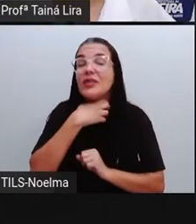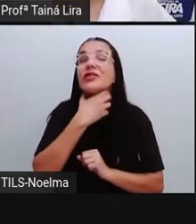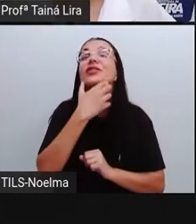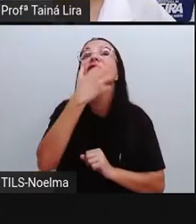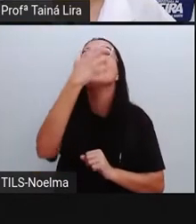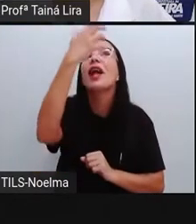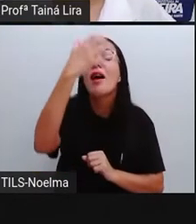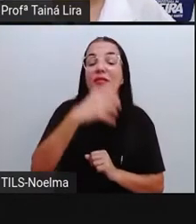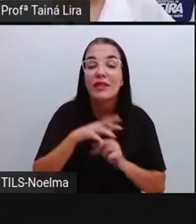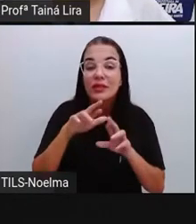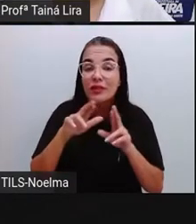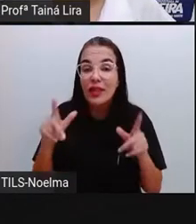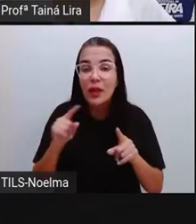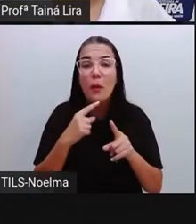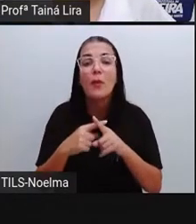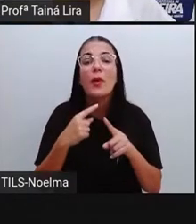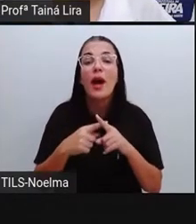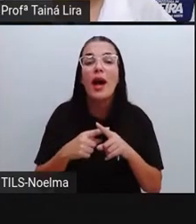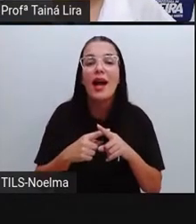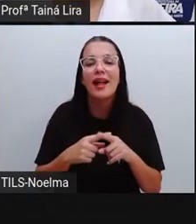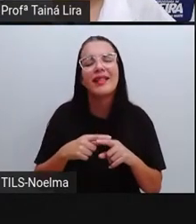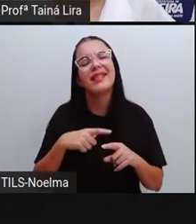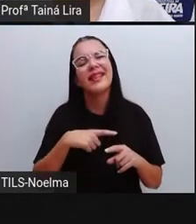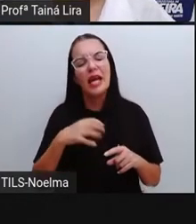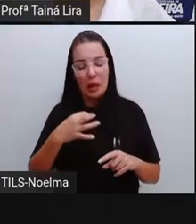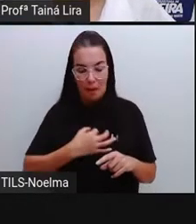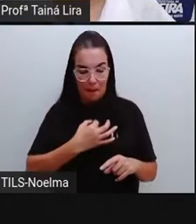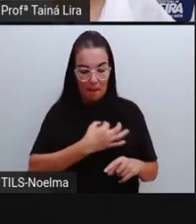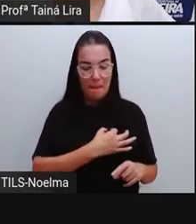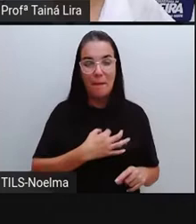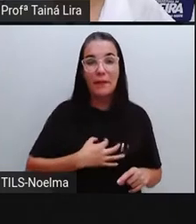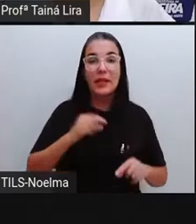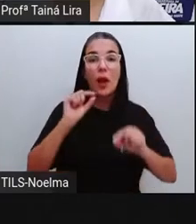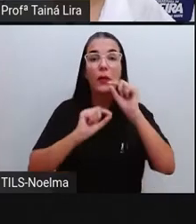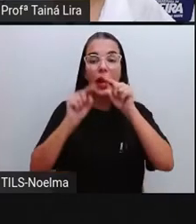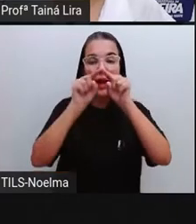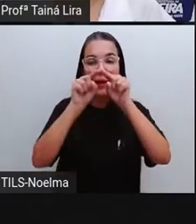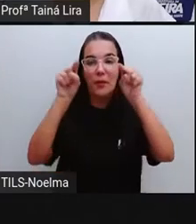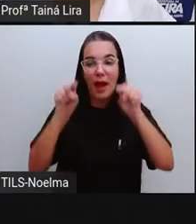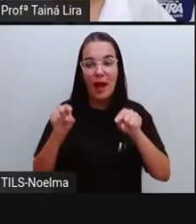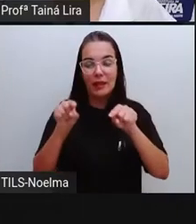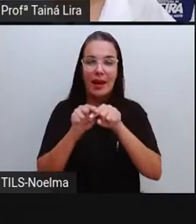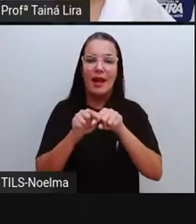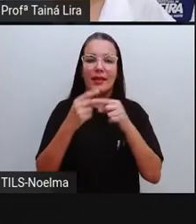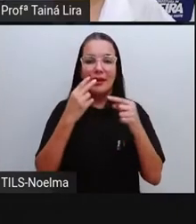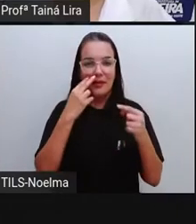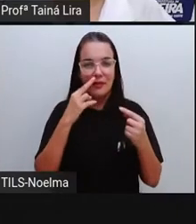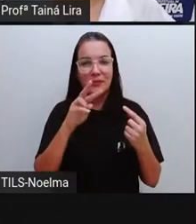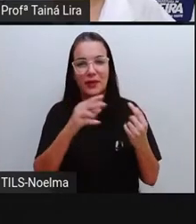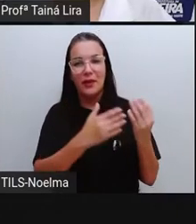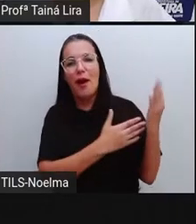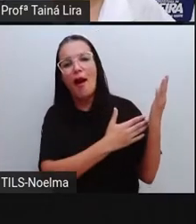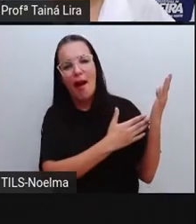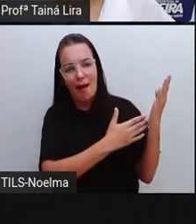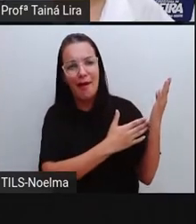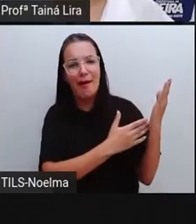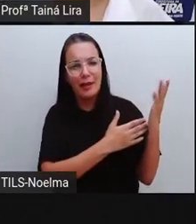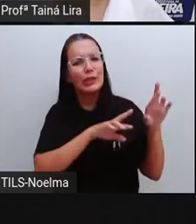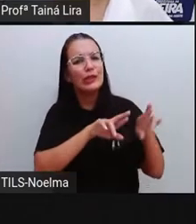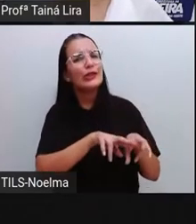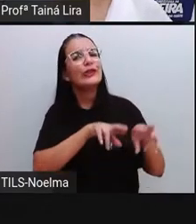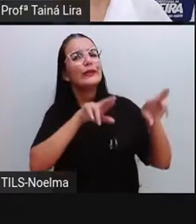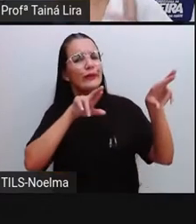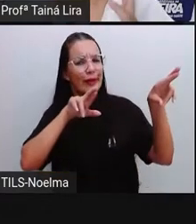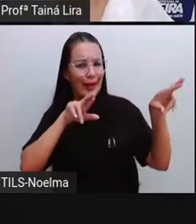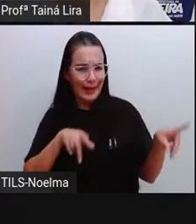estranha. Suas pintas eram quadradas. Então, olha lá, a girafa com pintas quadradas,